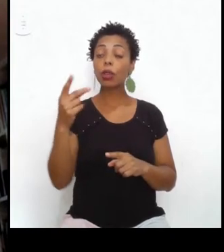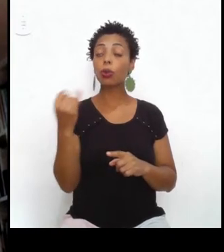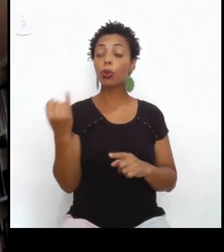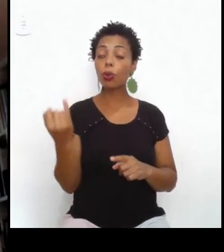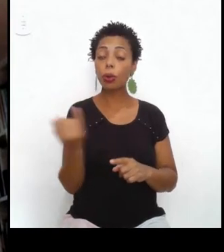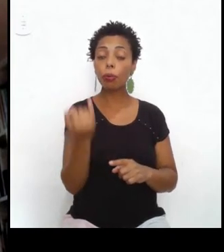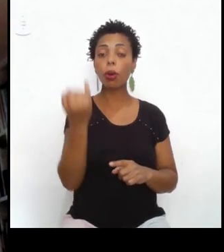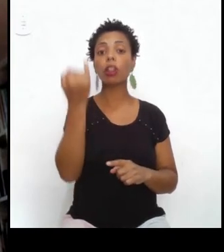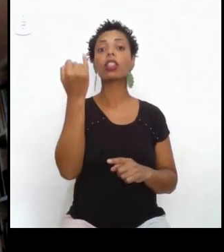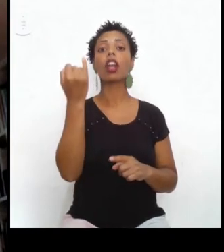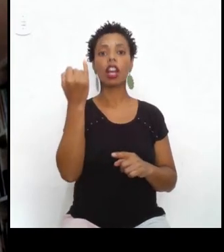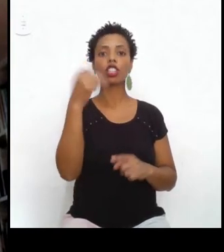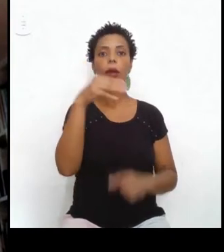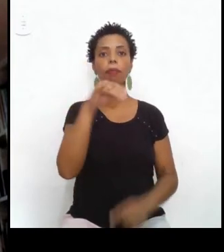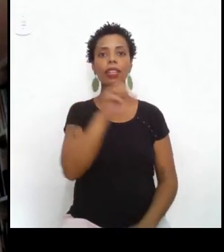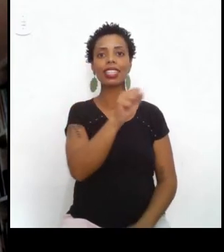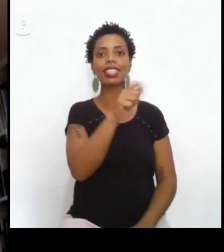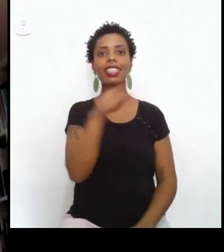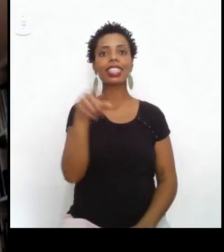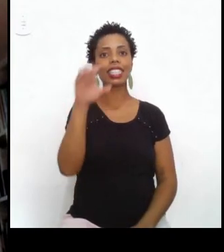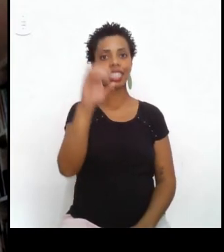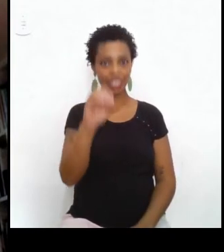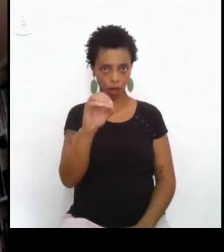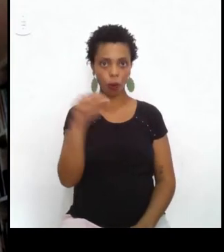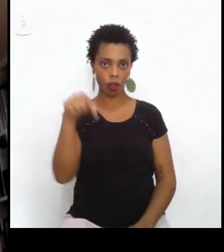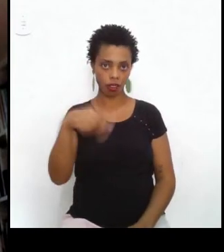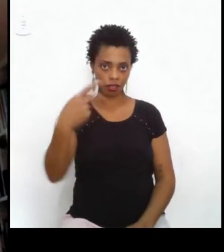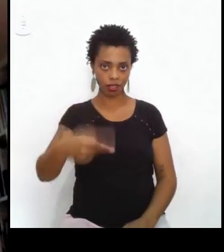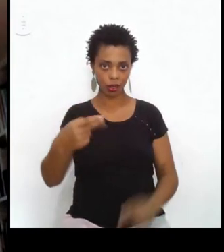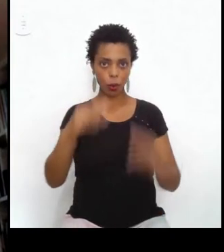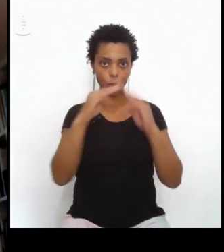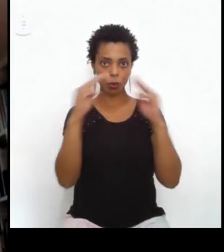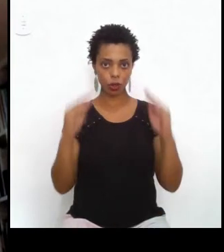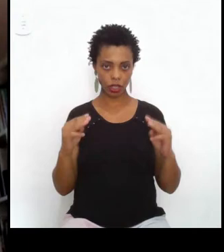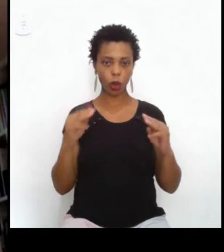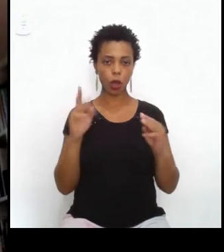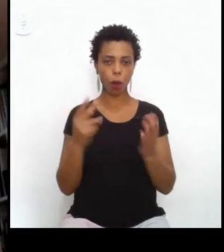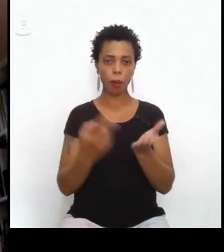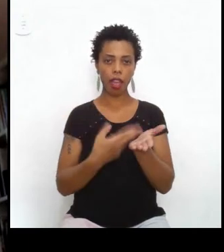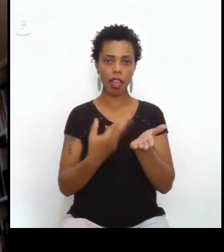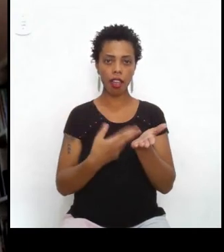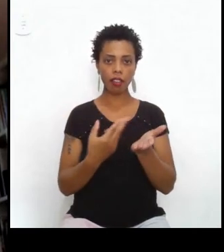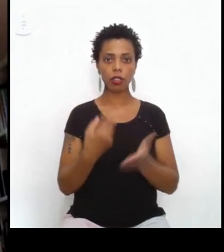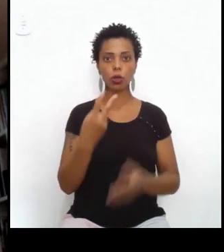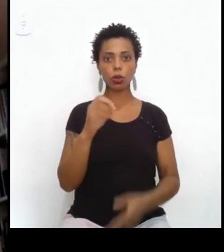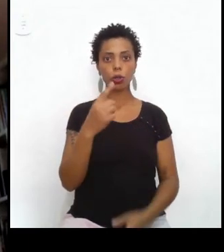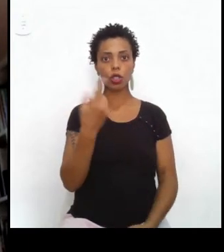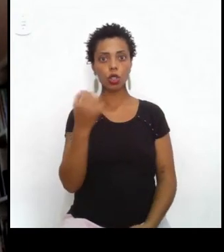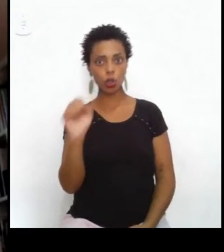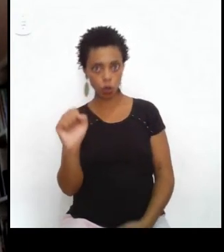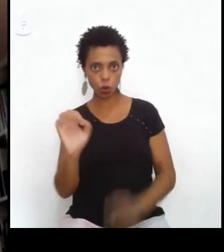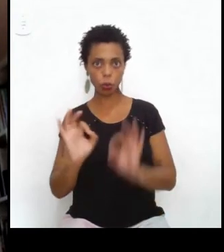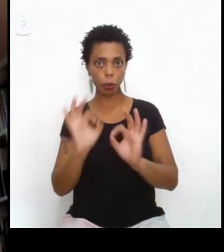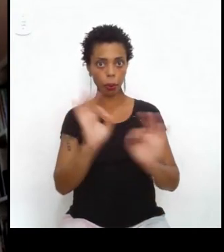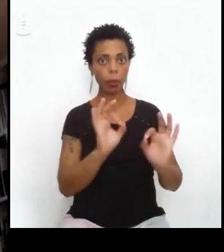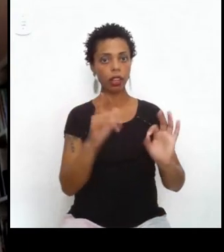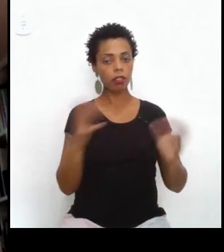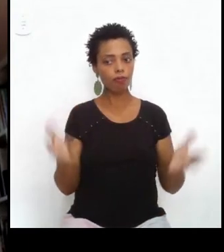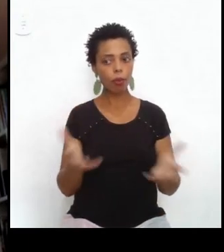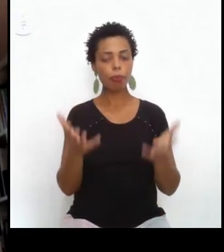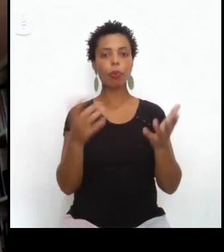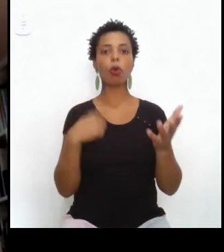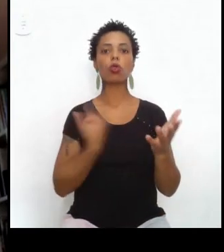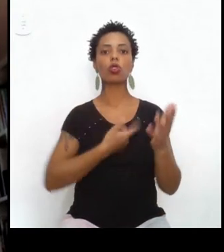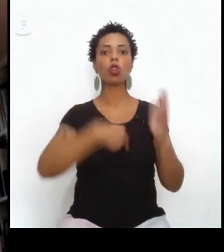revista em 2018 que tem fim impulsionado e bastante os Nossos programas aí torno